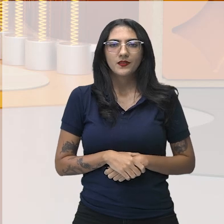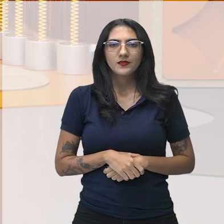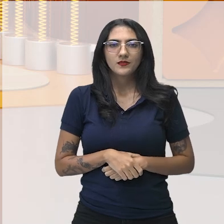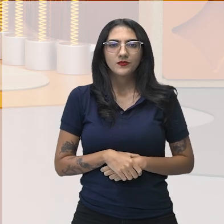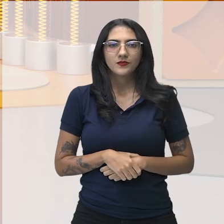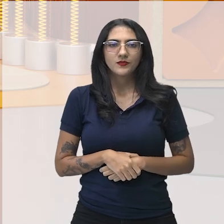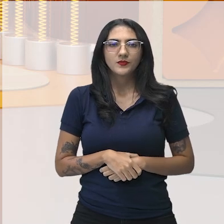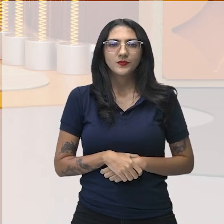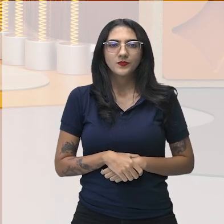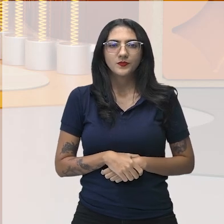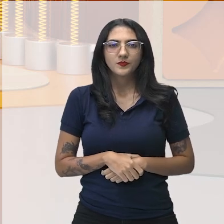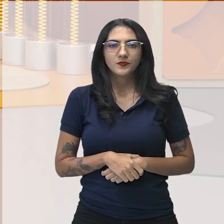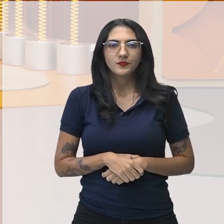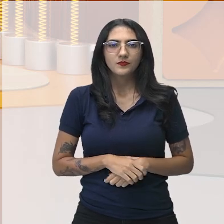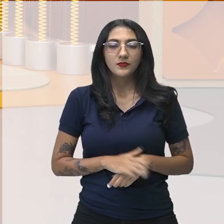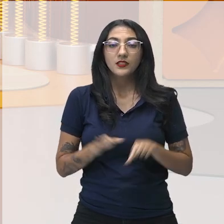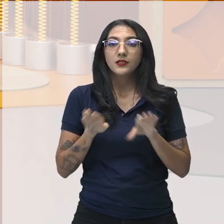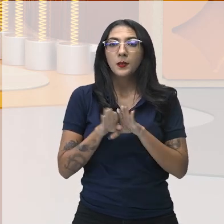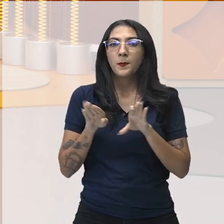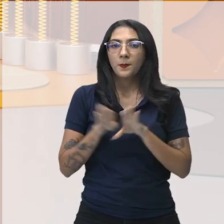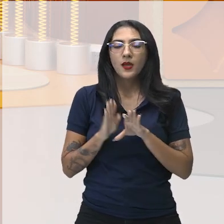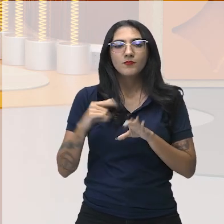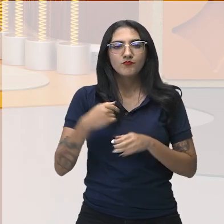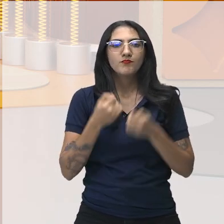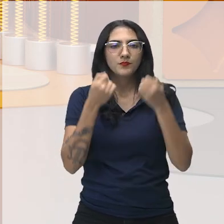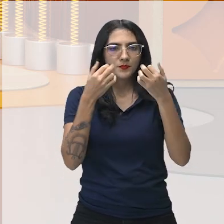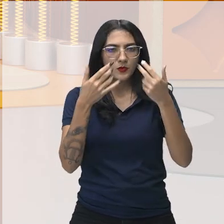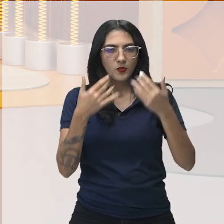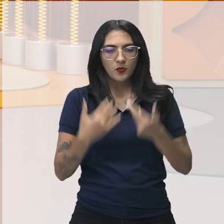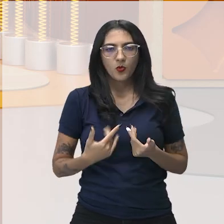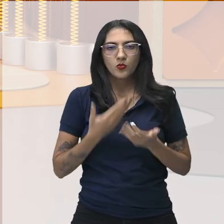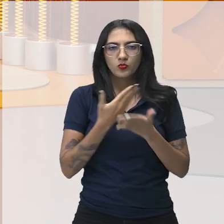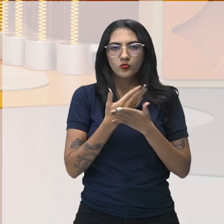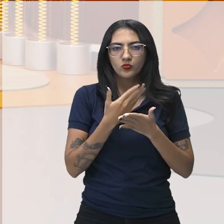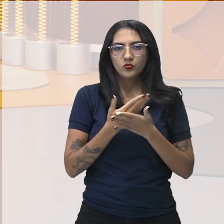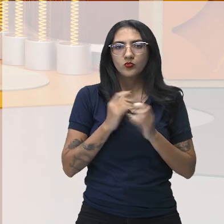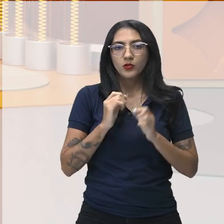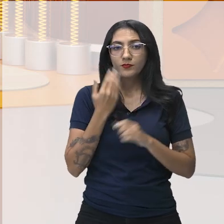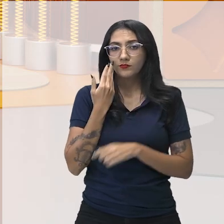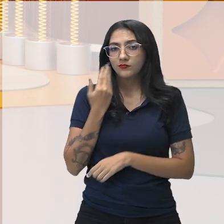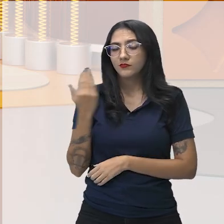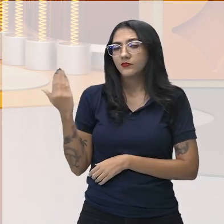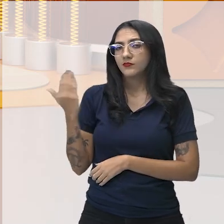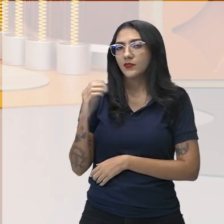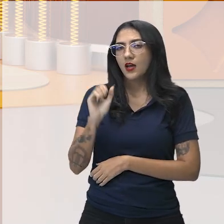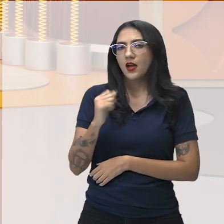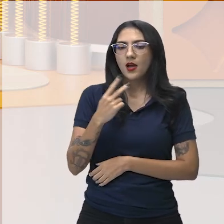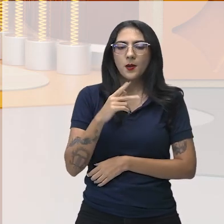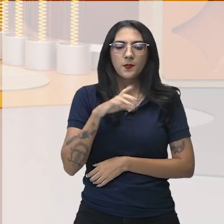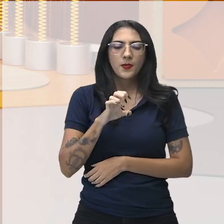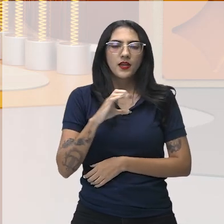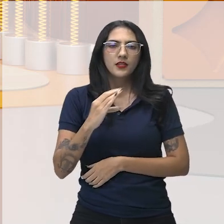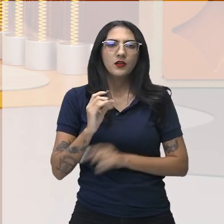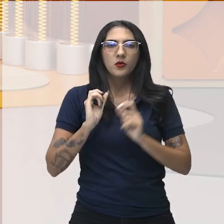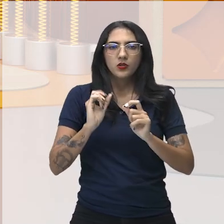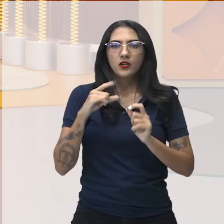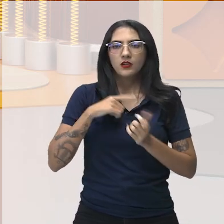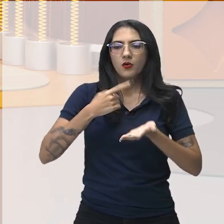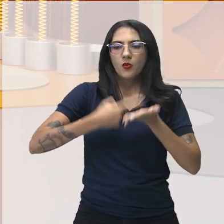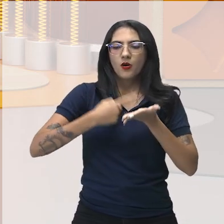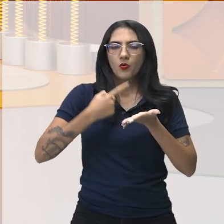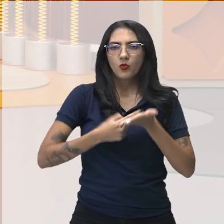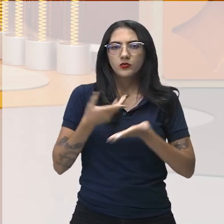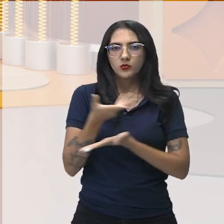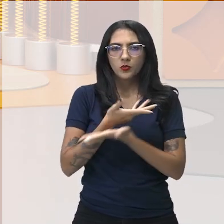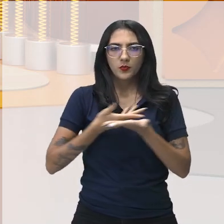nós falamos também nas aulas da unidade de número 1 sobre a APEC, que é um acordo de cooperação entre os